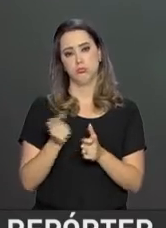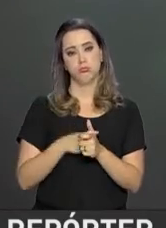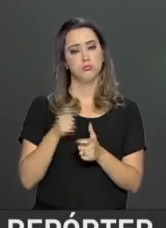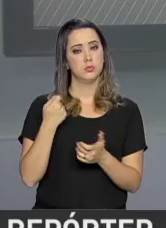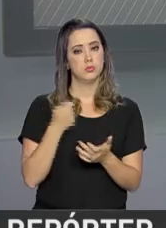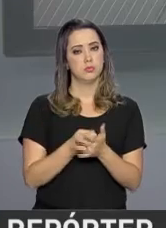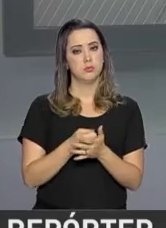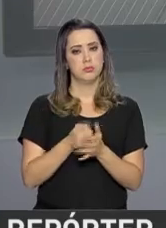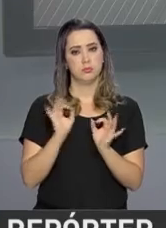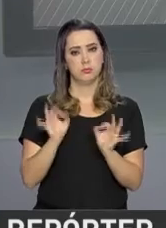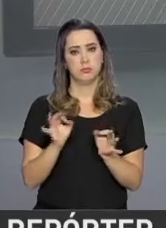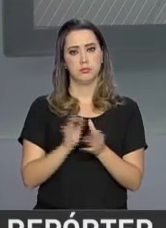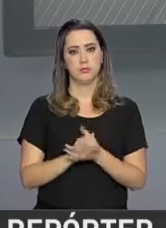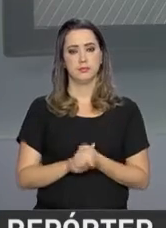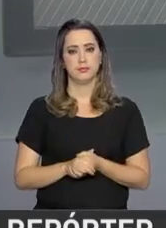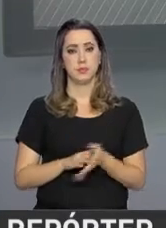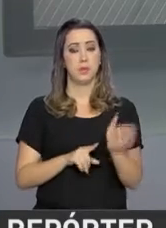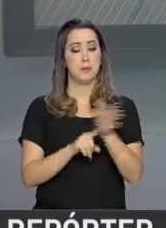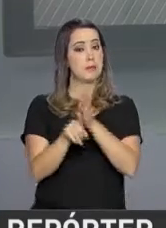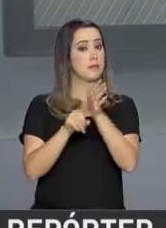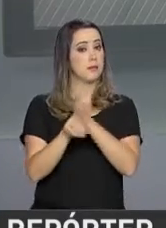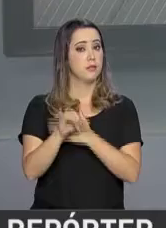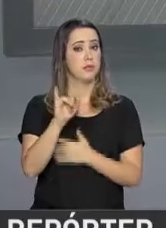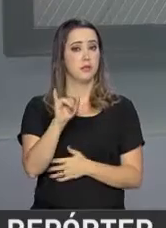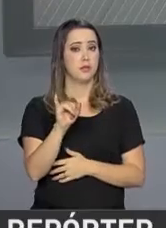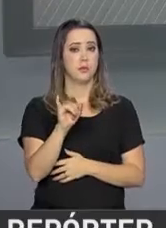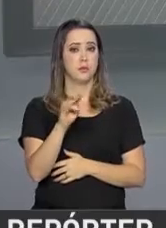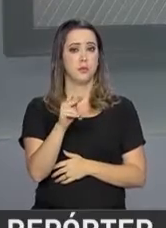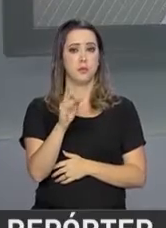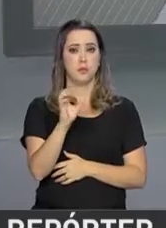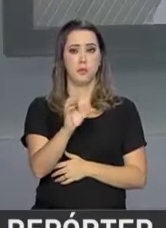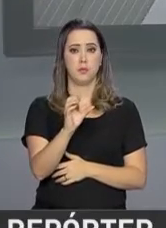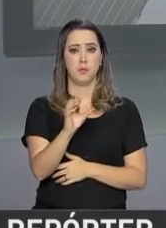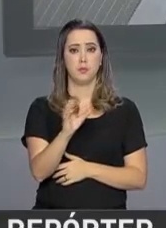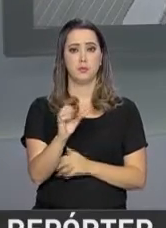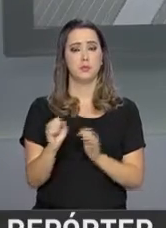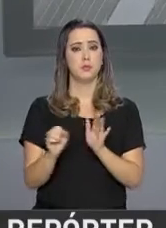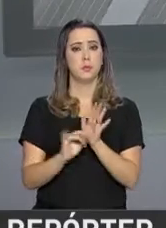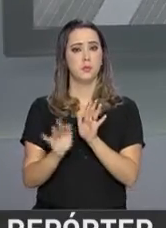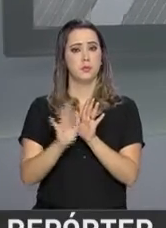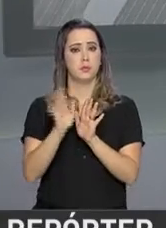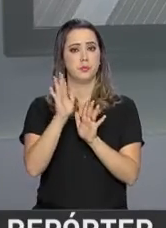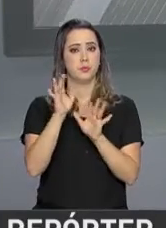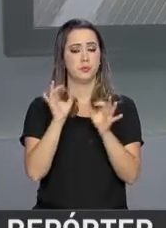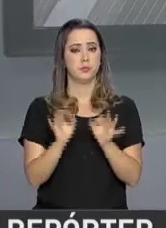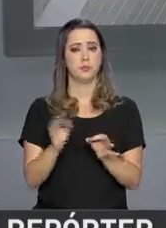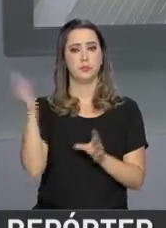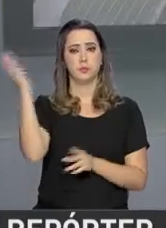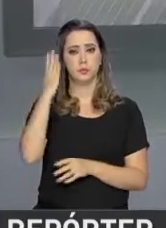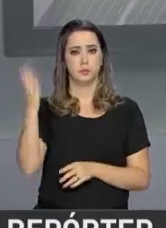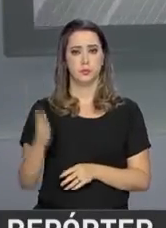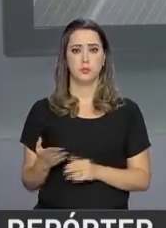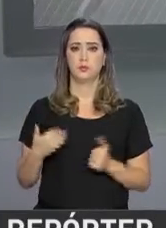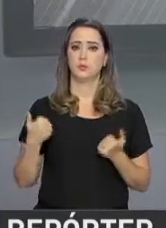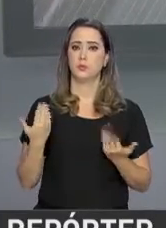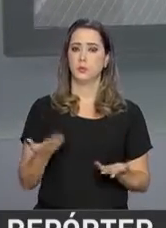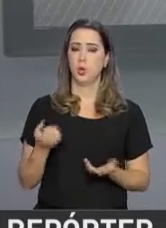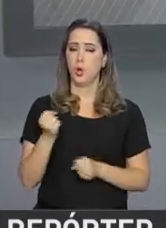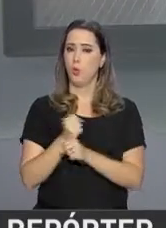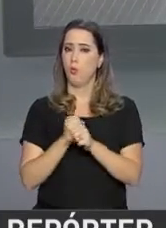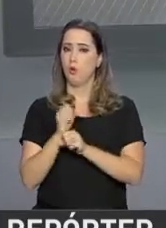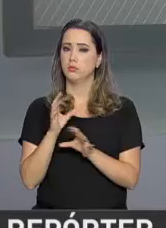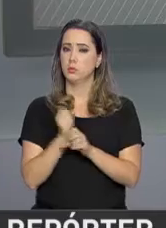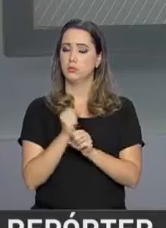negociar o ibge divulgou hoje o ipc-a e índice que mede a inflação oficial do brasil no